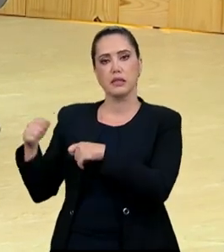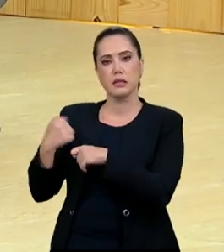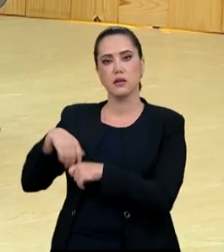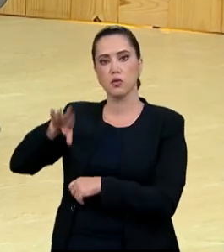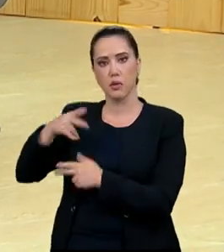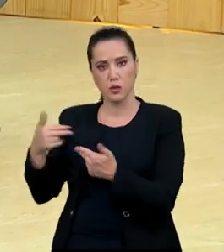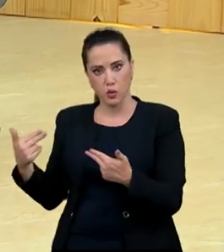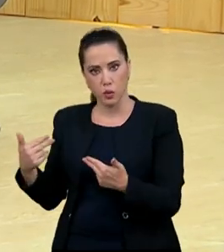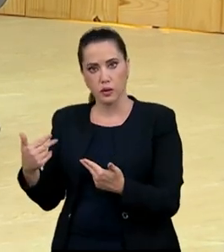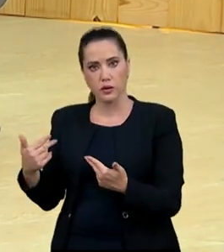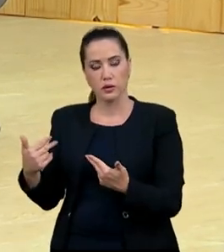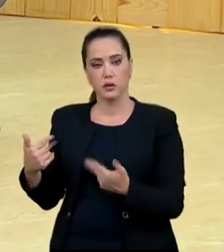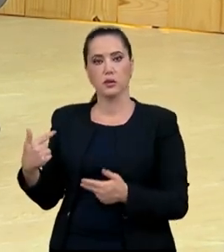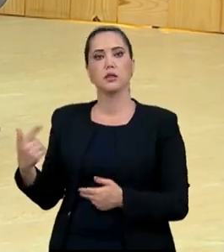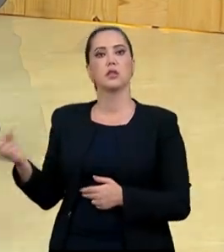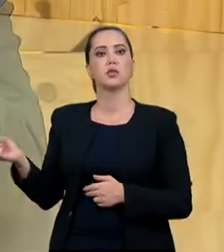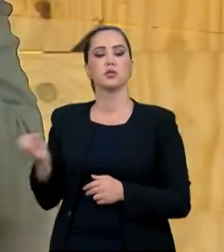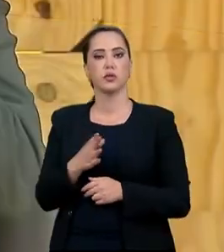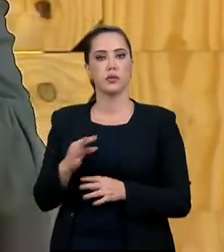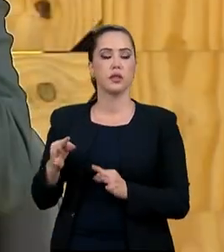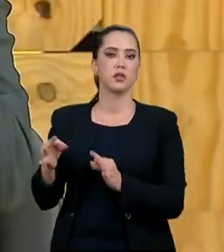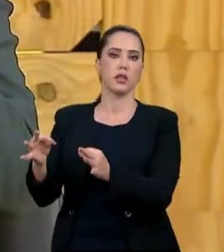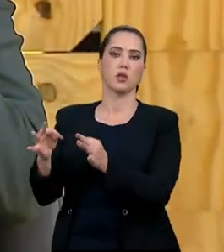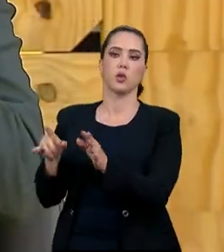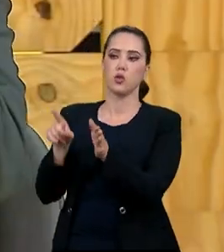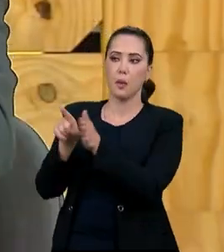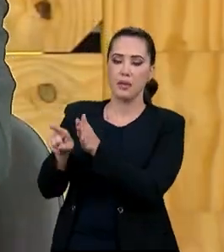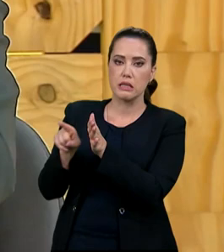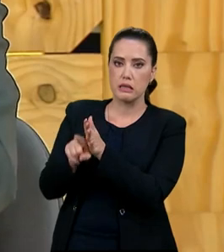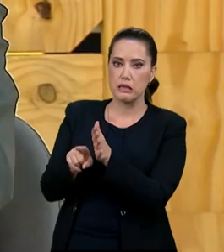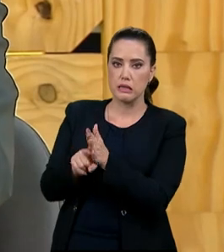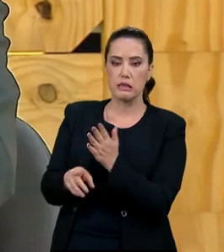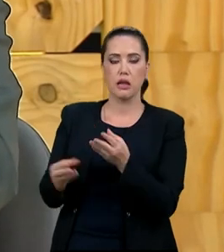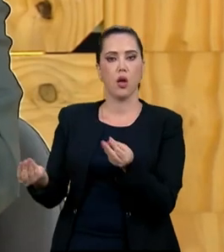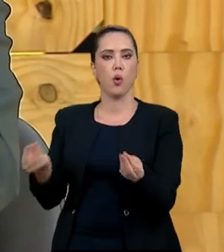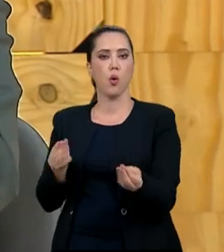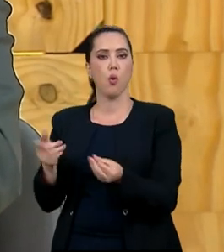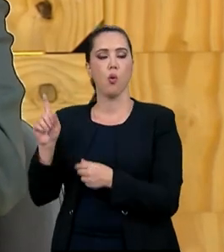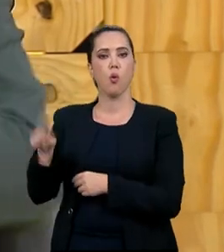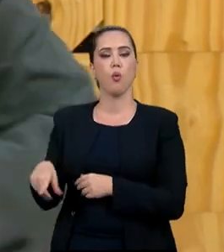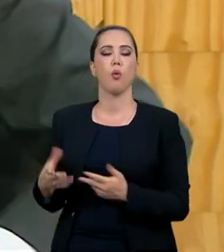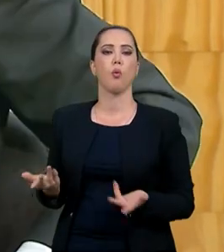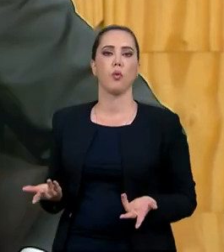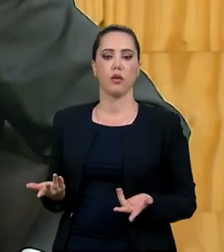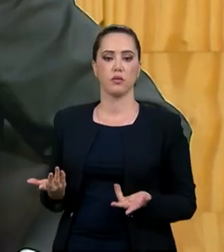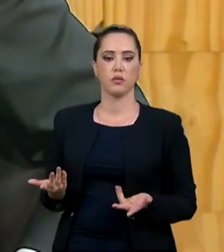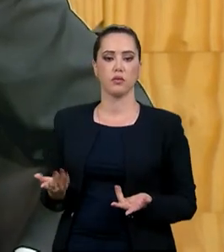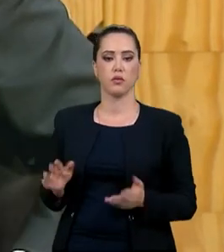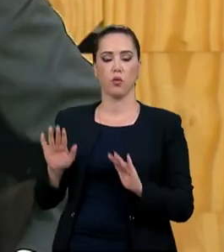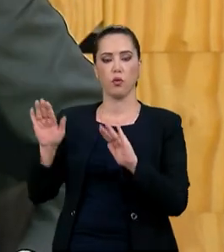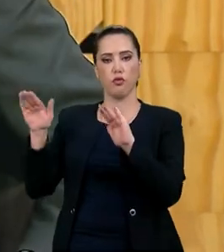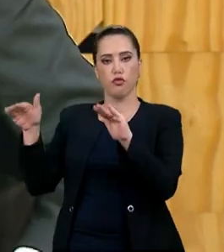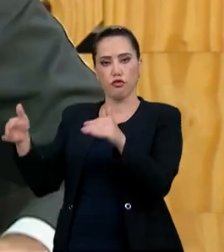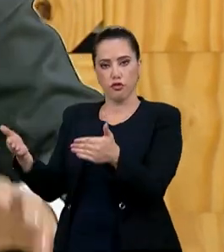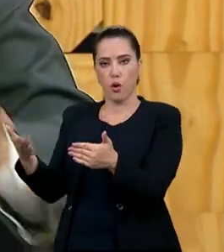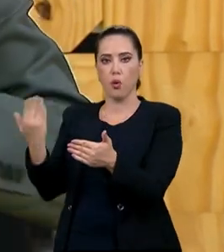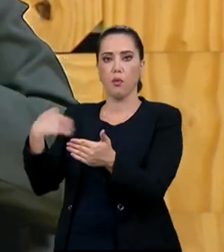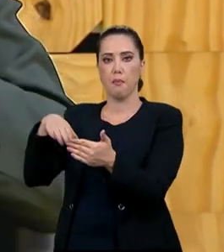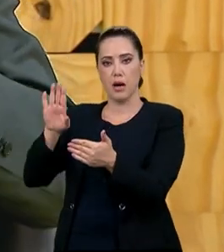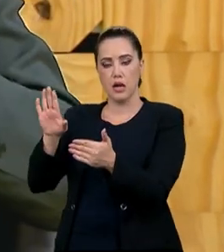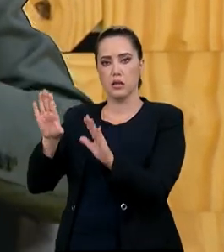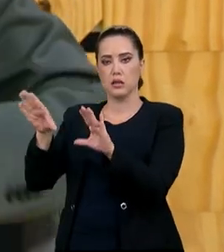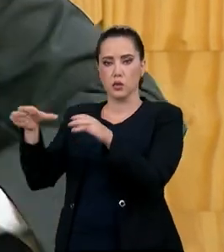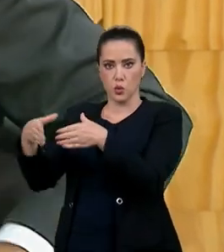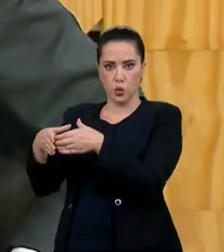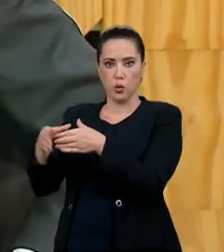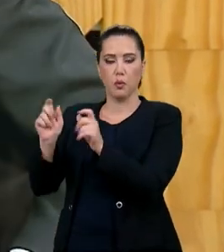demanda, a questão da inovação, a questão da pesquisa, ela se debruça mais sobre esse segmento, a gente pode fazer